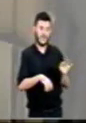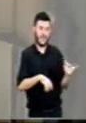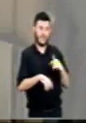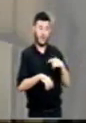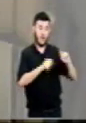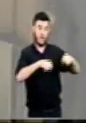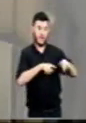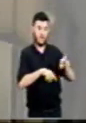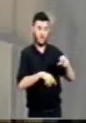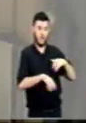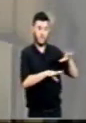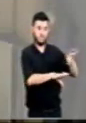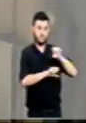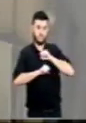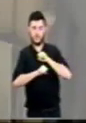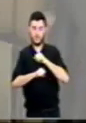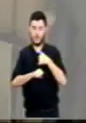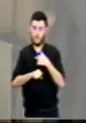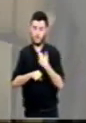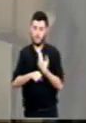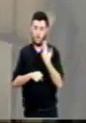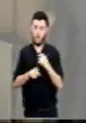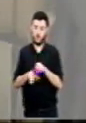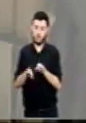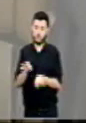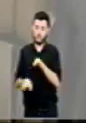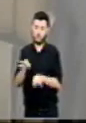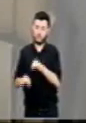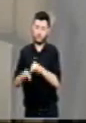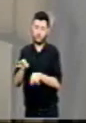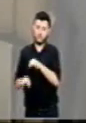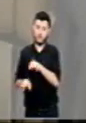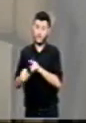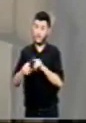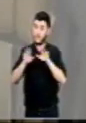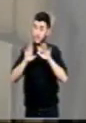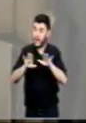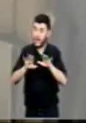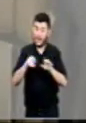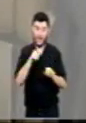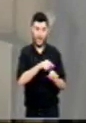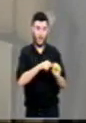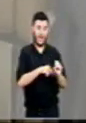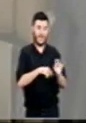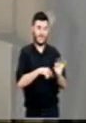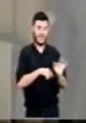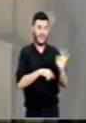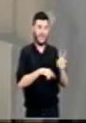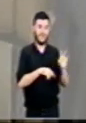para o primeiro grau. Quem tem que deslocar é o Supremo Tribunal Federal.